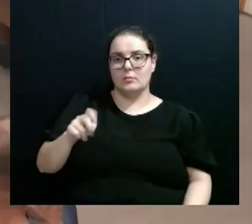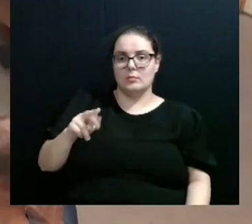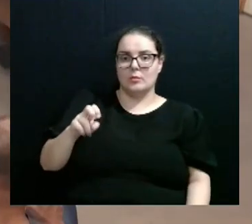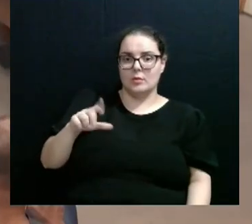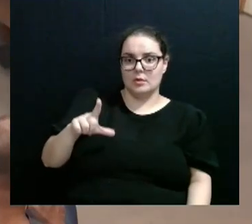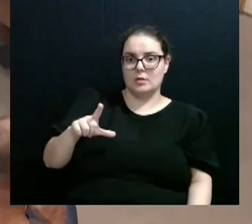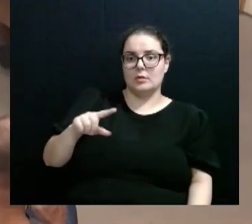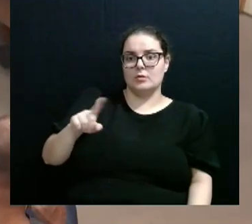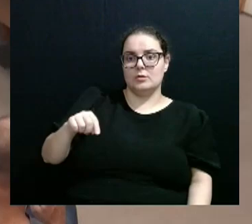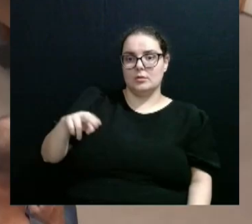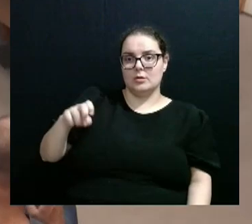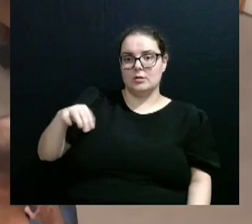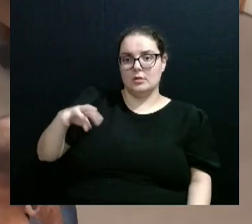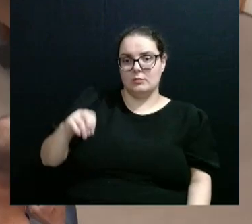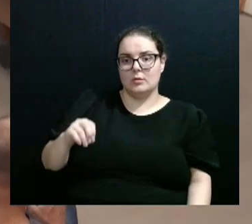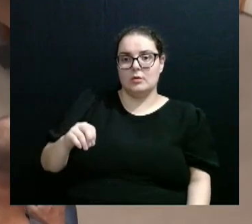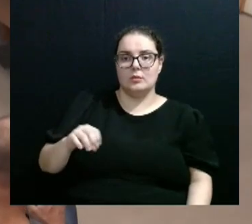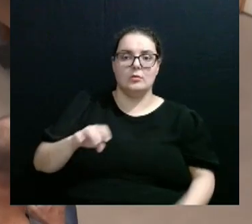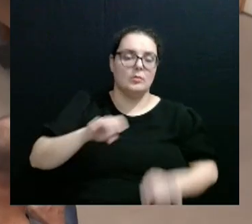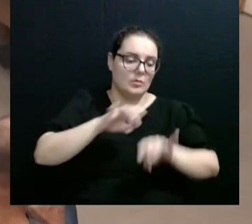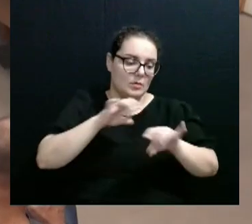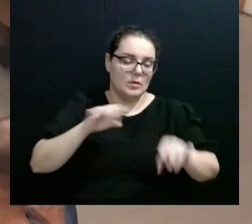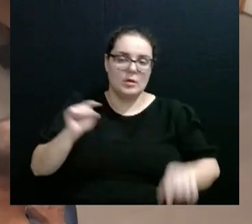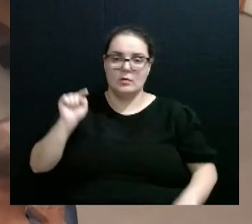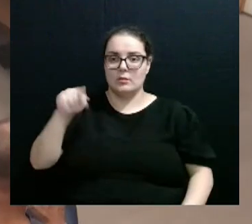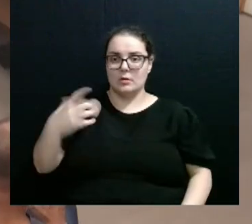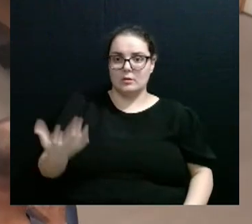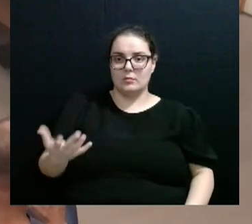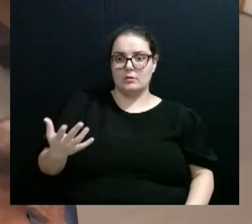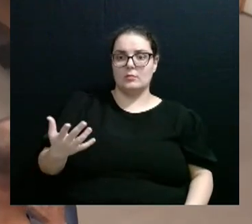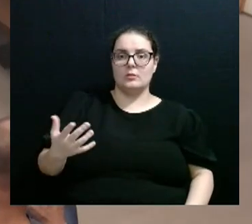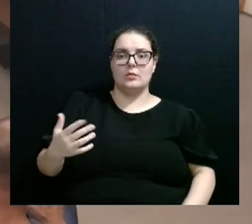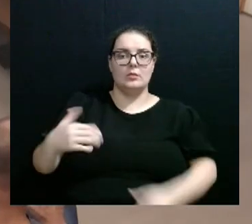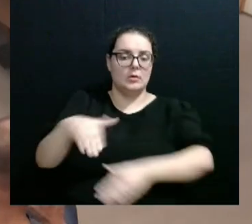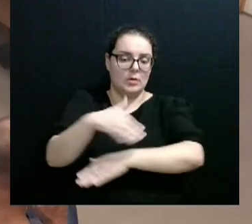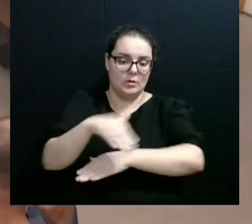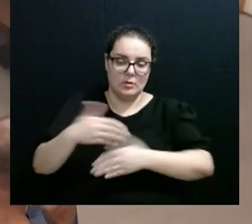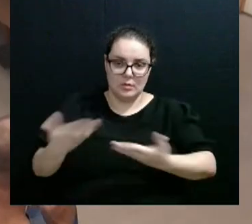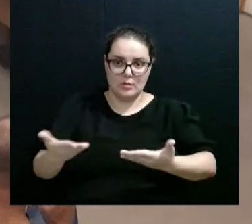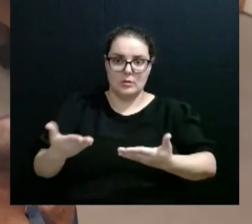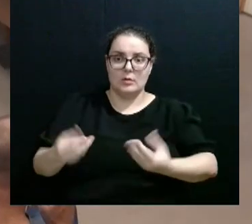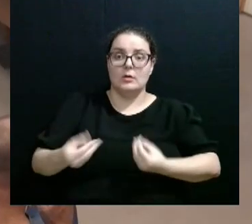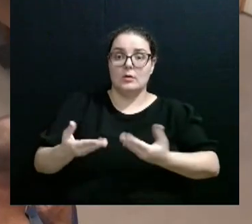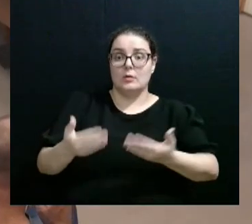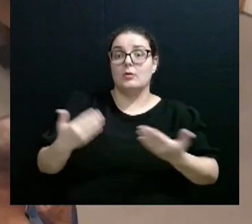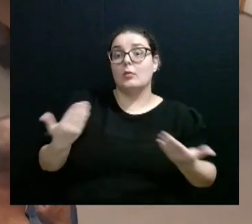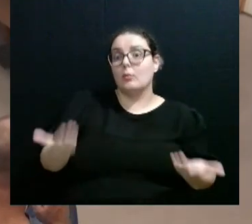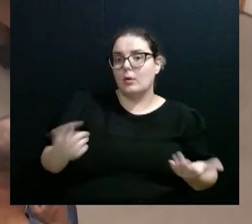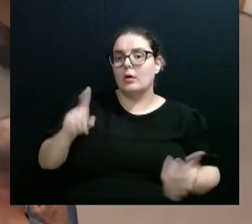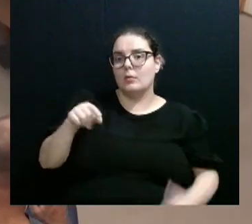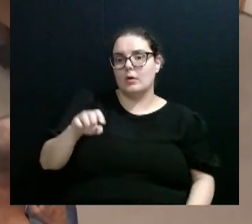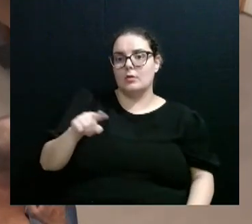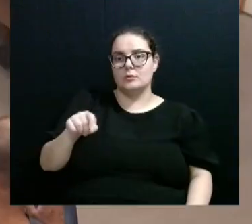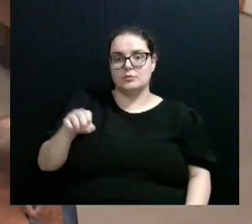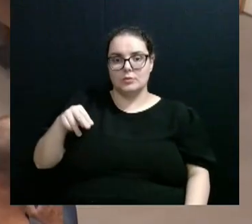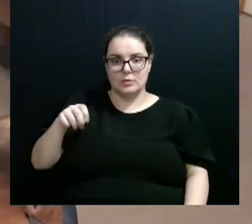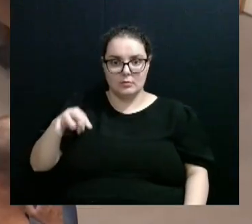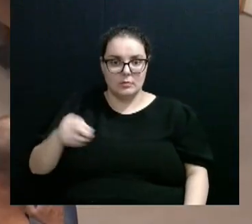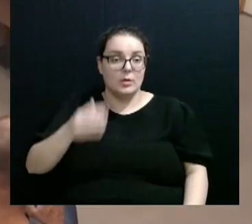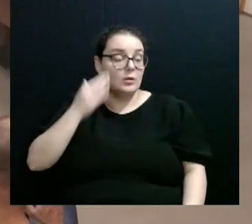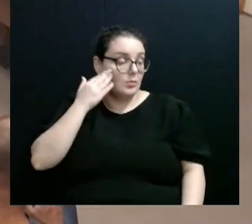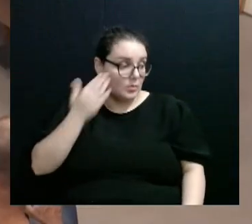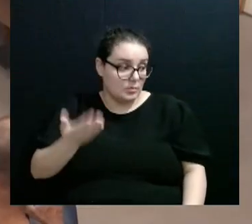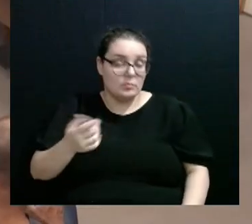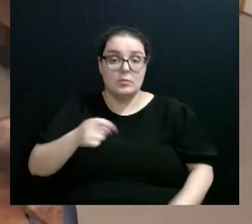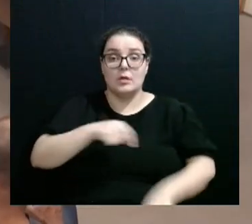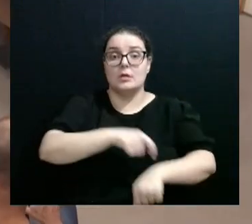Você clica lá no zoneamento online, você coloca o seu endereço, ele traz o zoneamento. Então, eu entendo, mas...